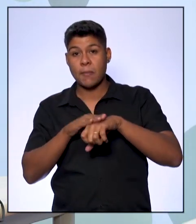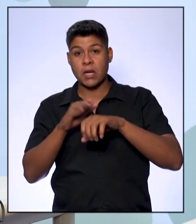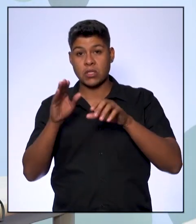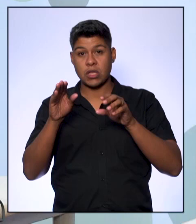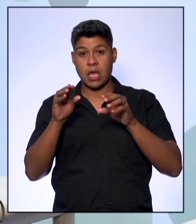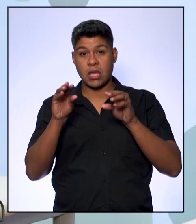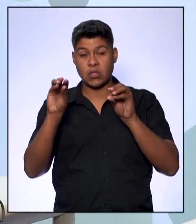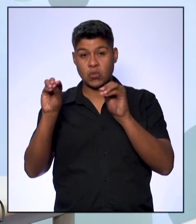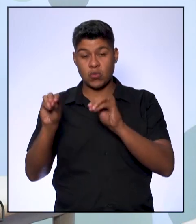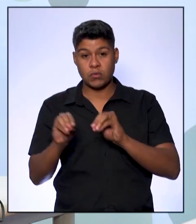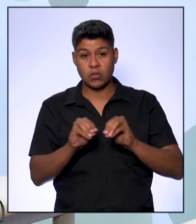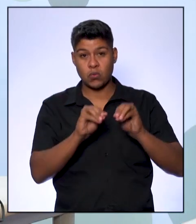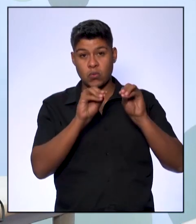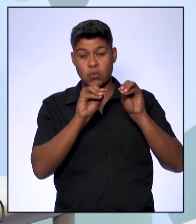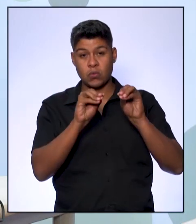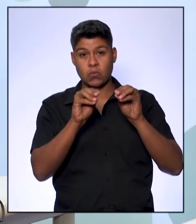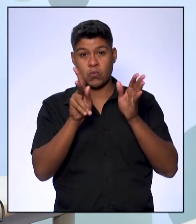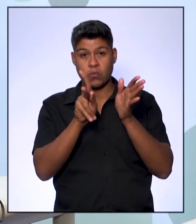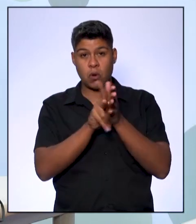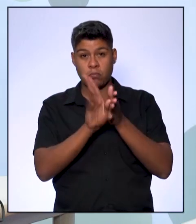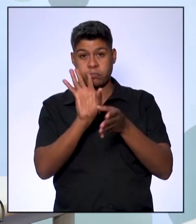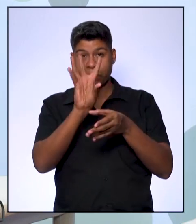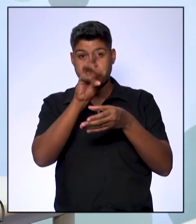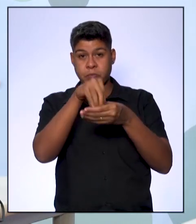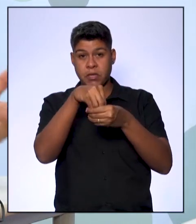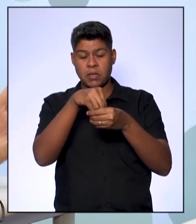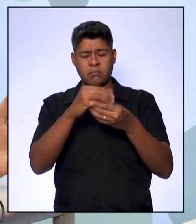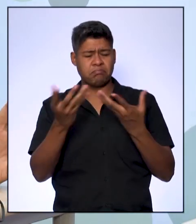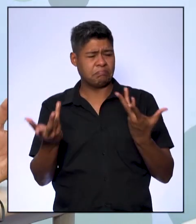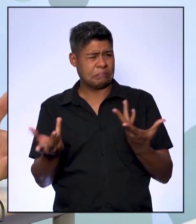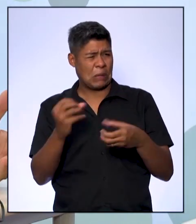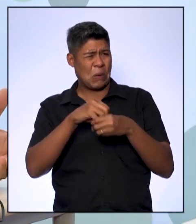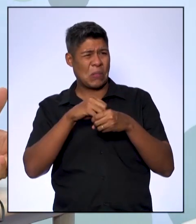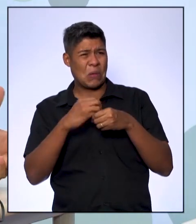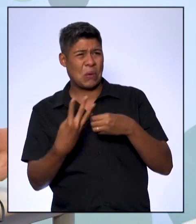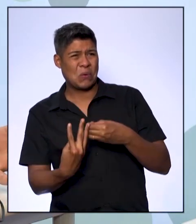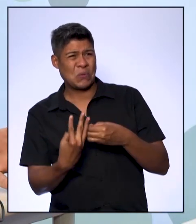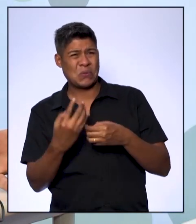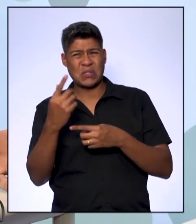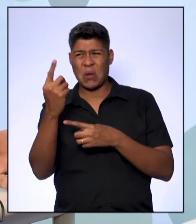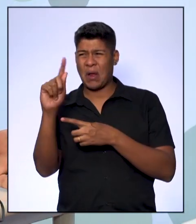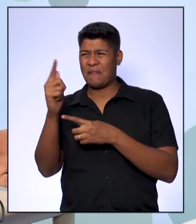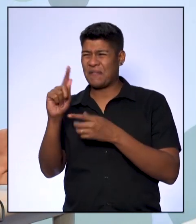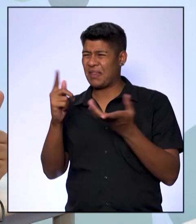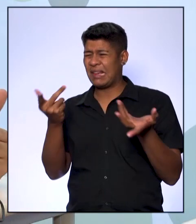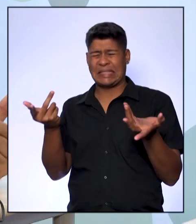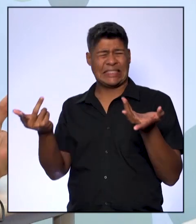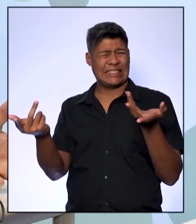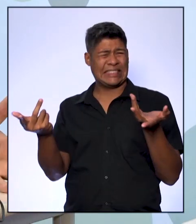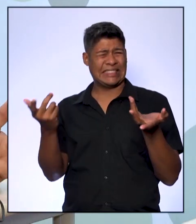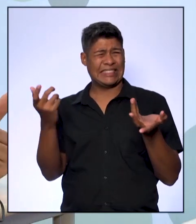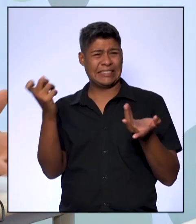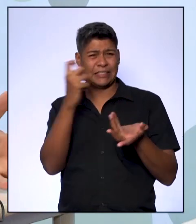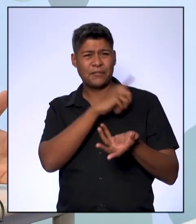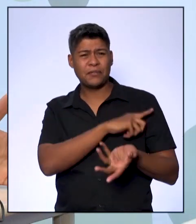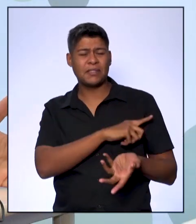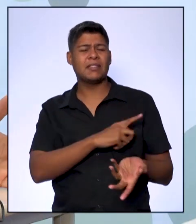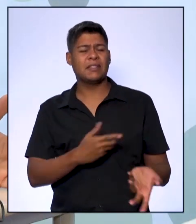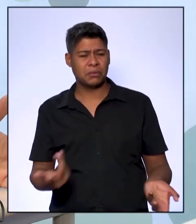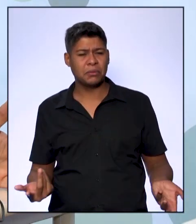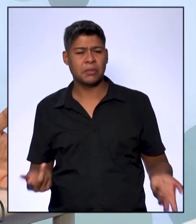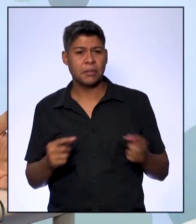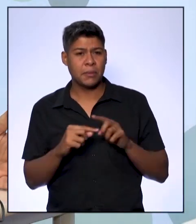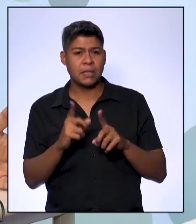substituí o continente pelo conteúdo professor mais continente não é de geografia sim mas vamos